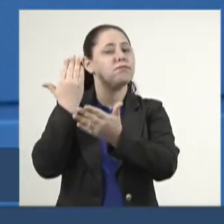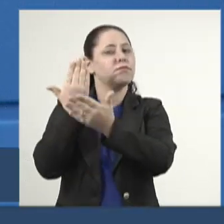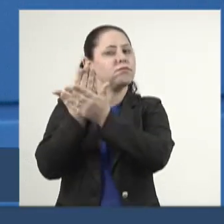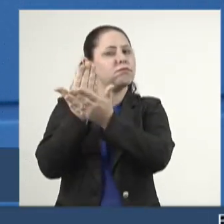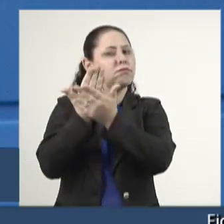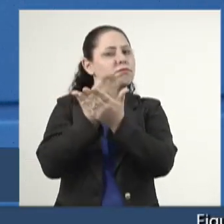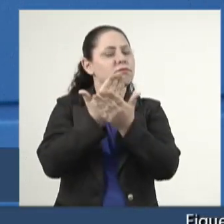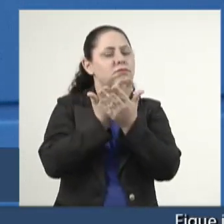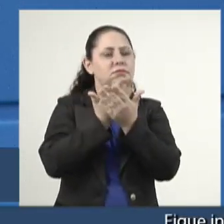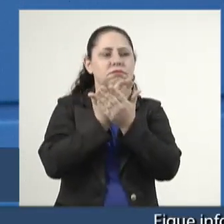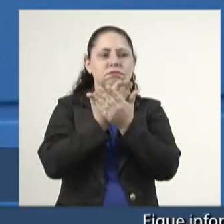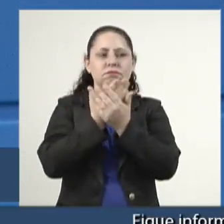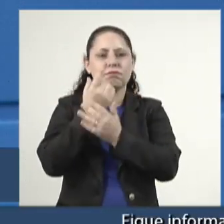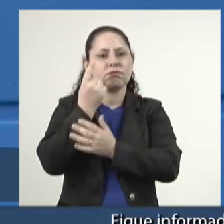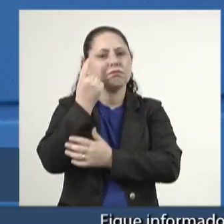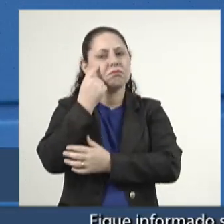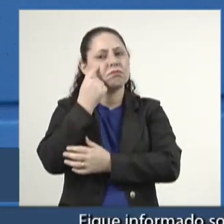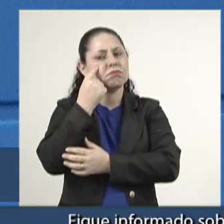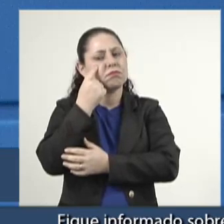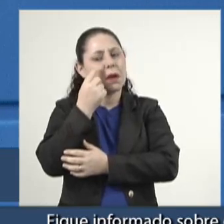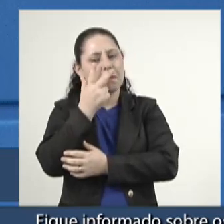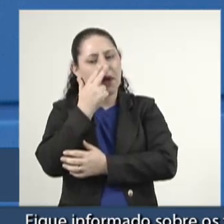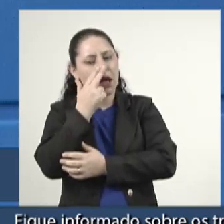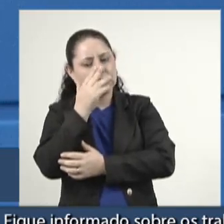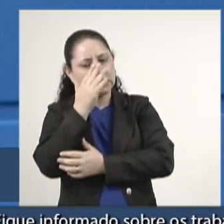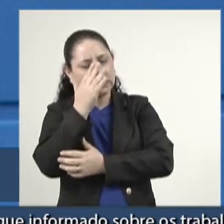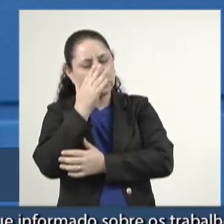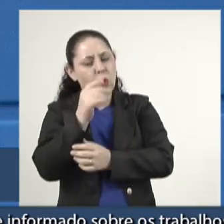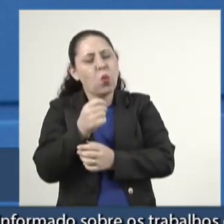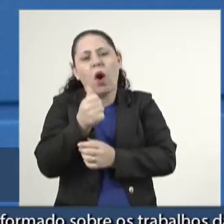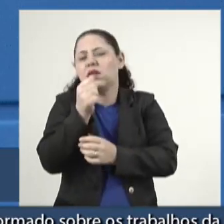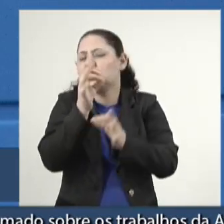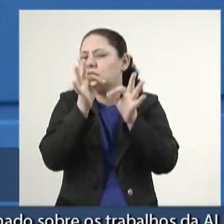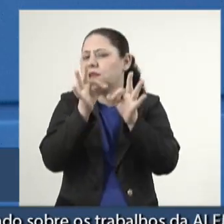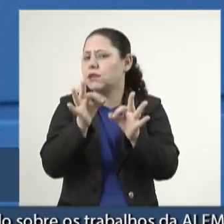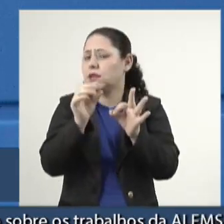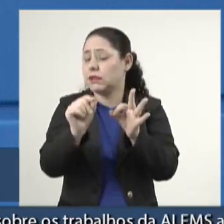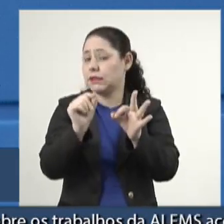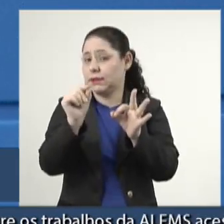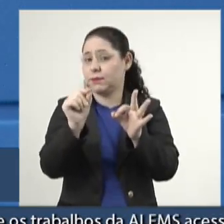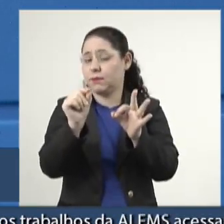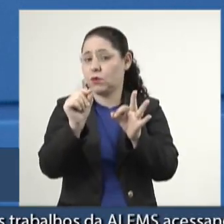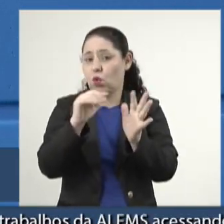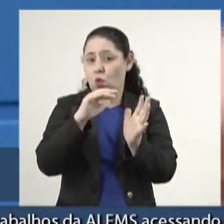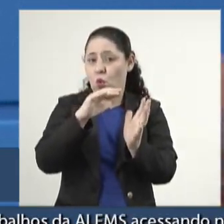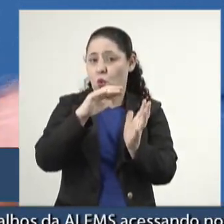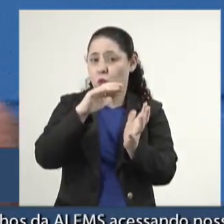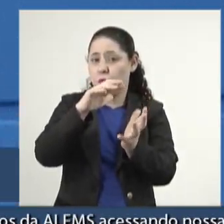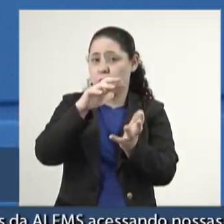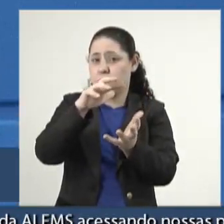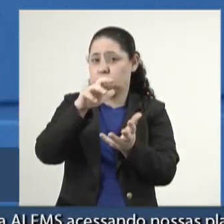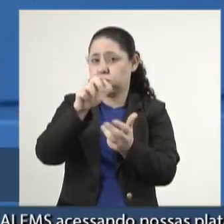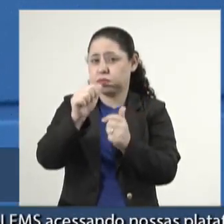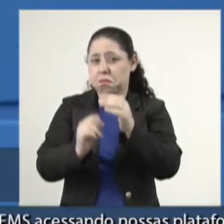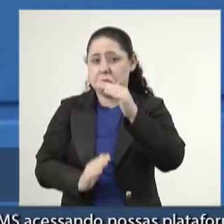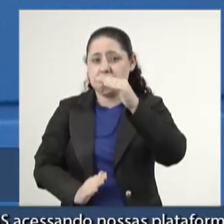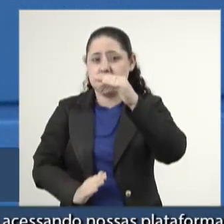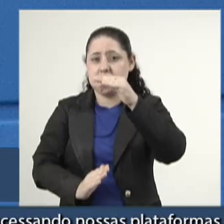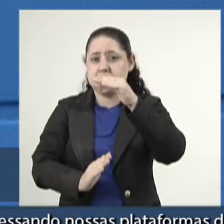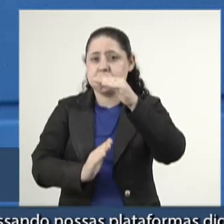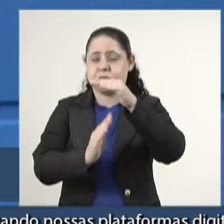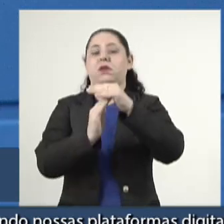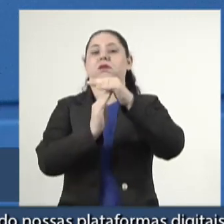e acho, né, e tenho assim, uma certa convicção de que o mundo chegou a um